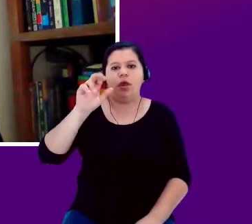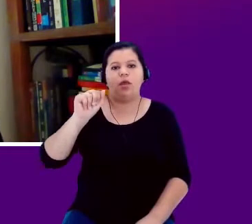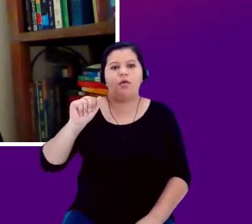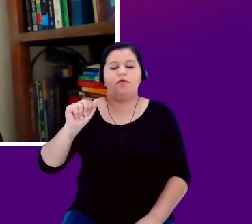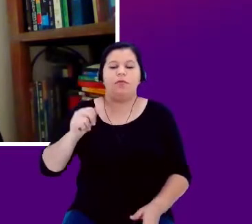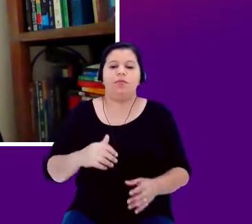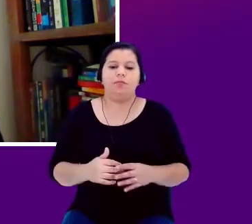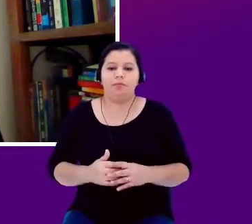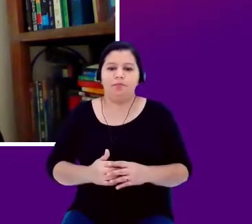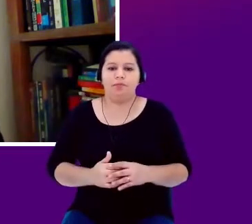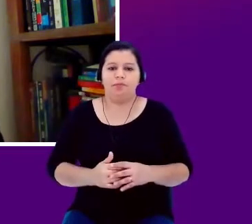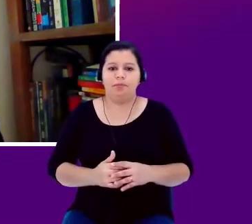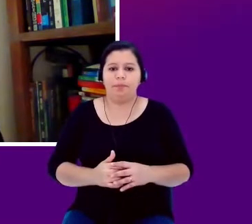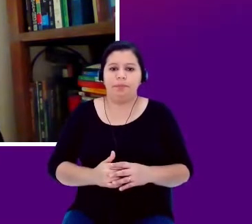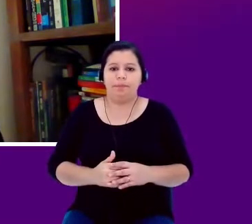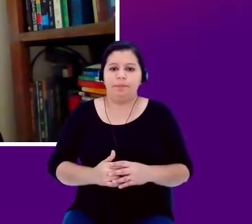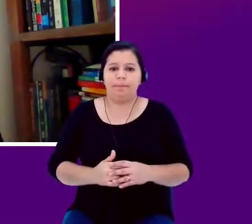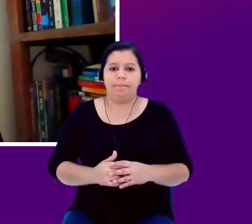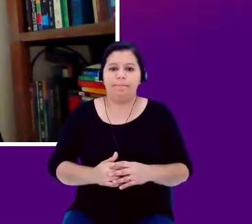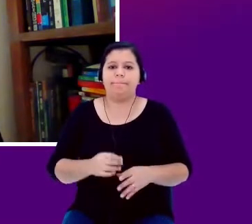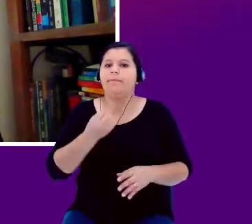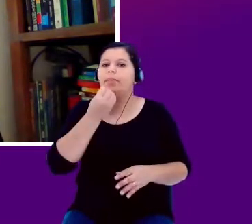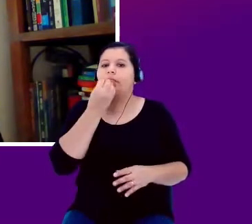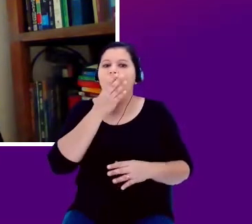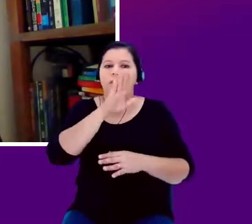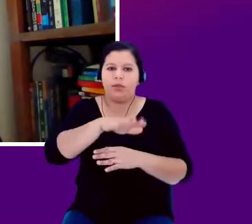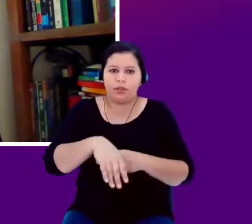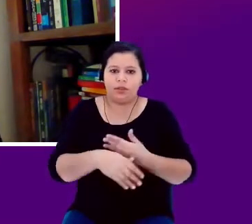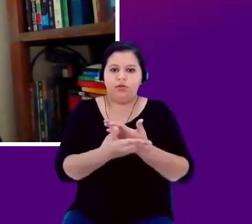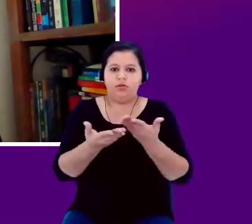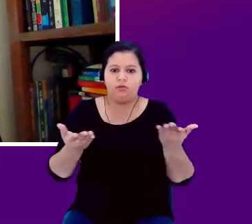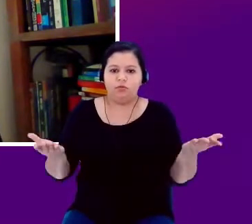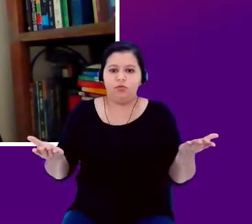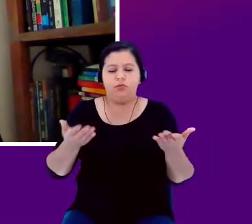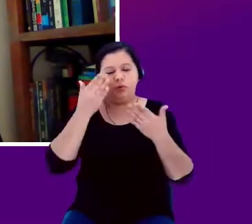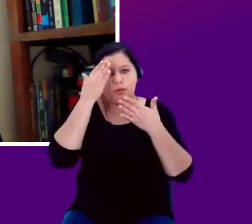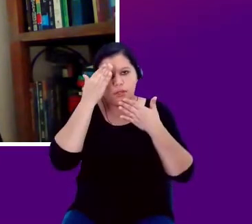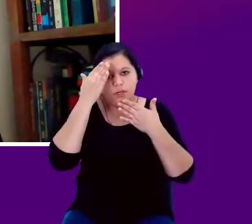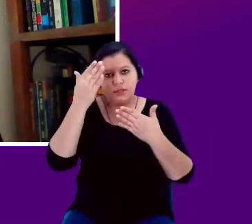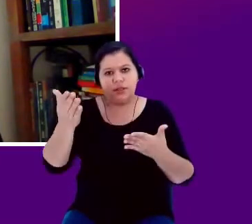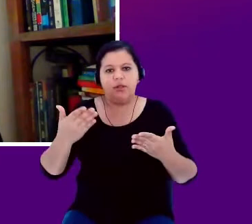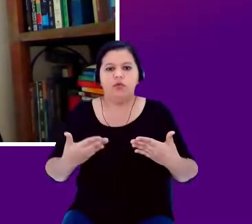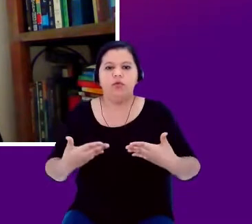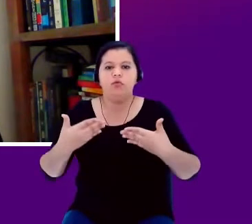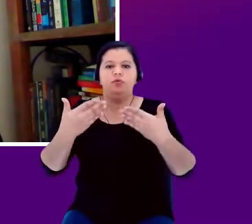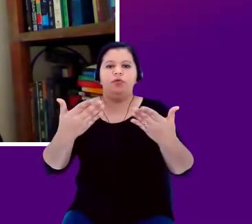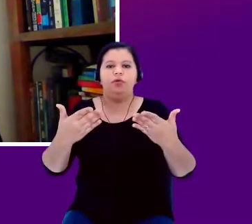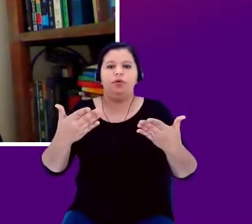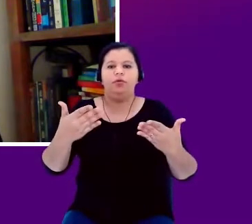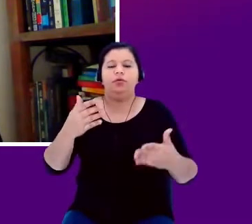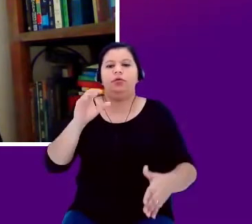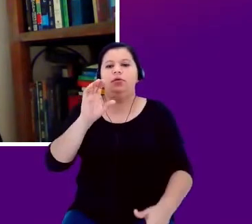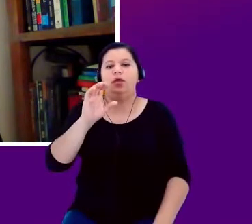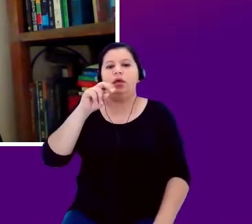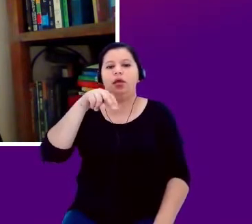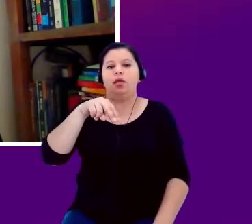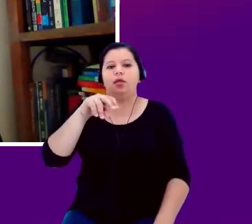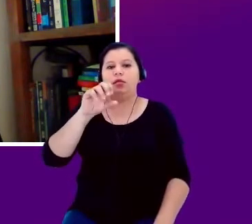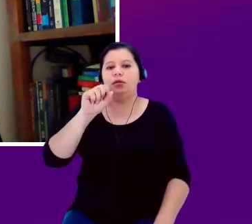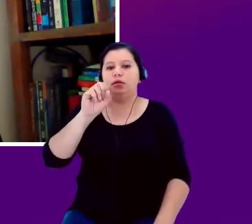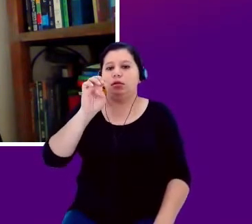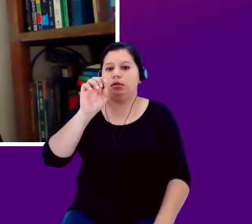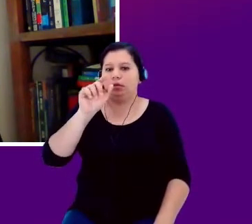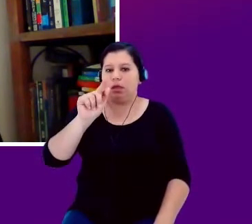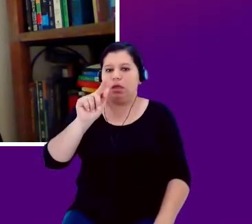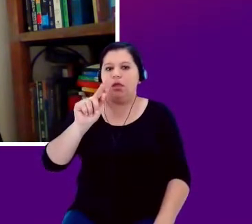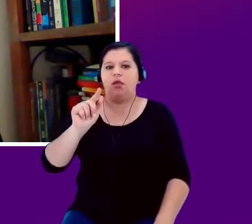favor. Boa tarde a todos. Eu agradeço inicialmente o convite da CNSEG na pessoa da doutora Glauce,